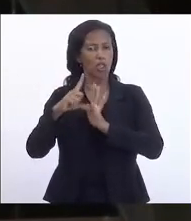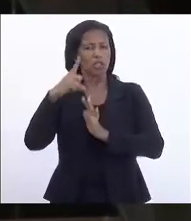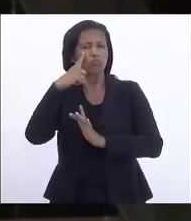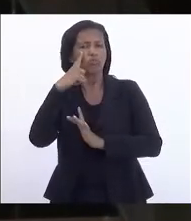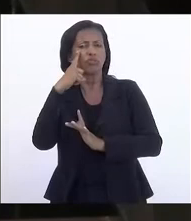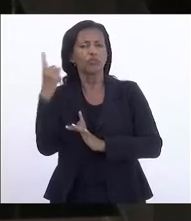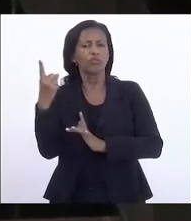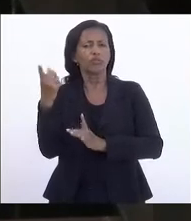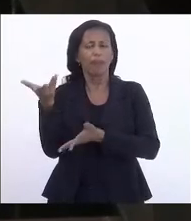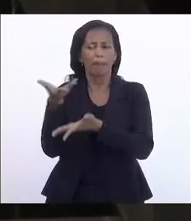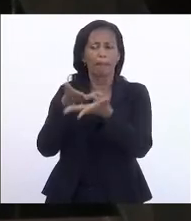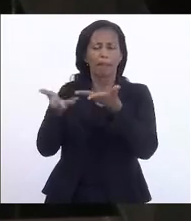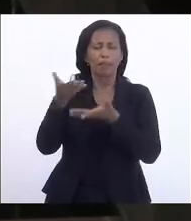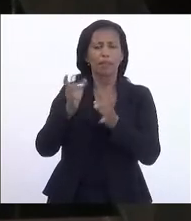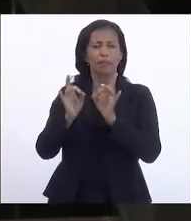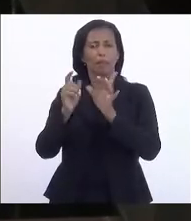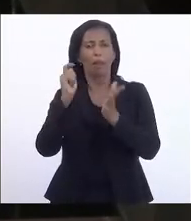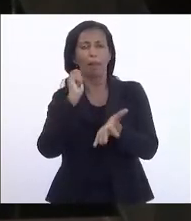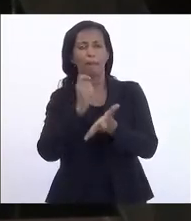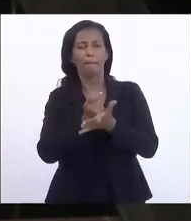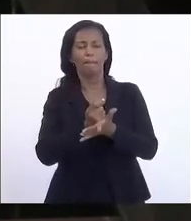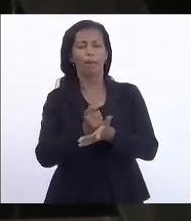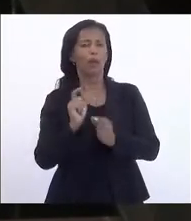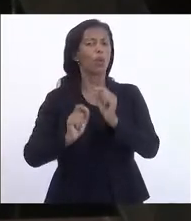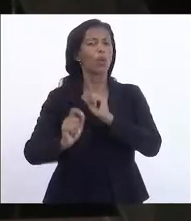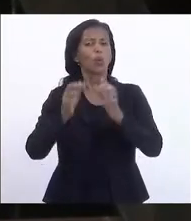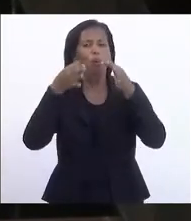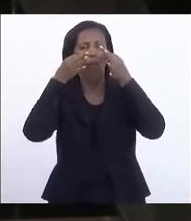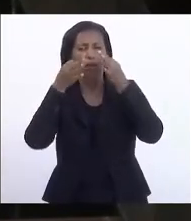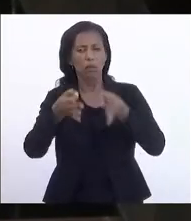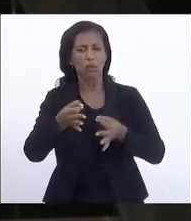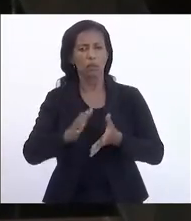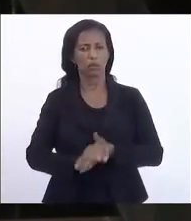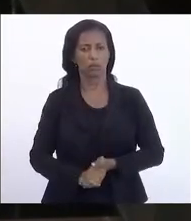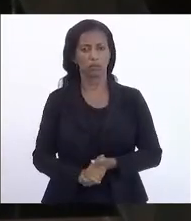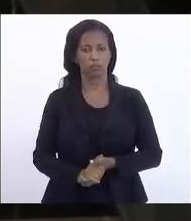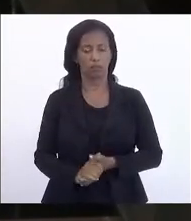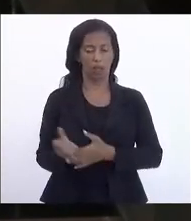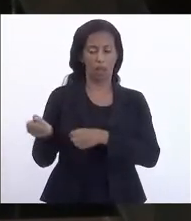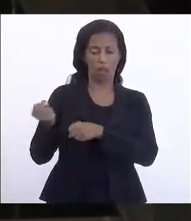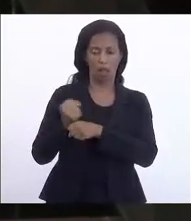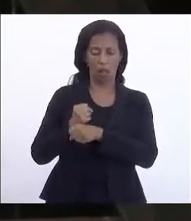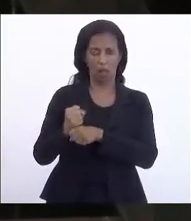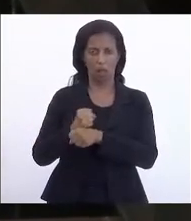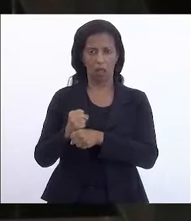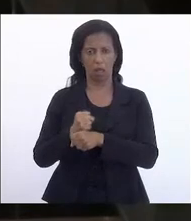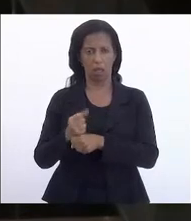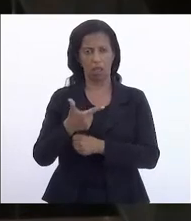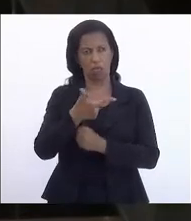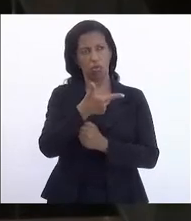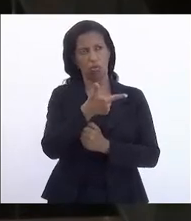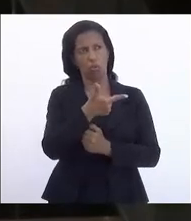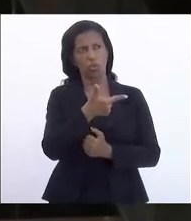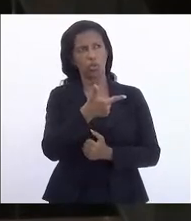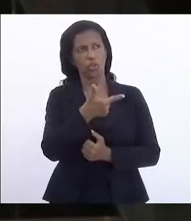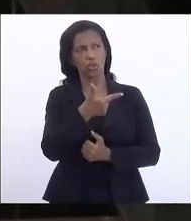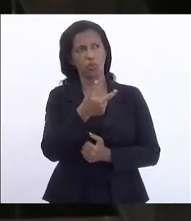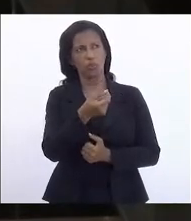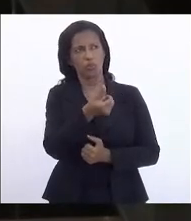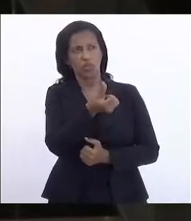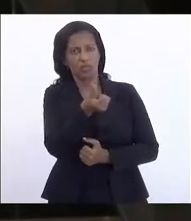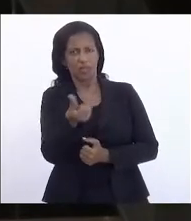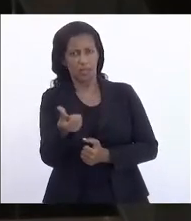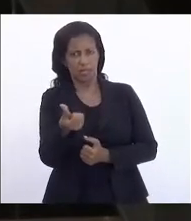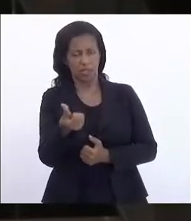será pago com participação especial. Pois bem, o que chamou a atenção é que nos anos de 2016